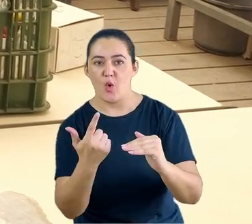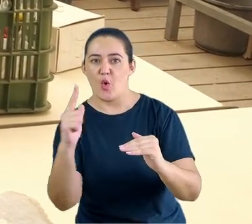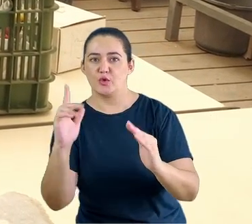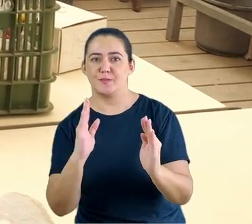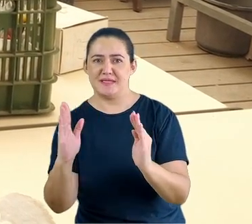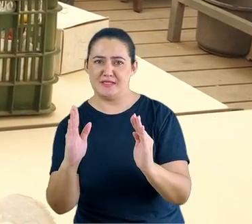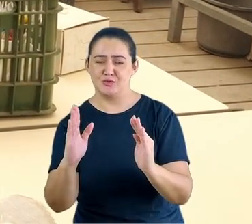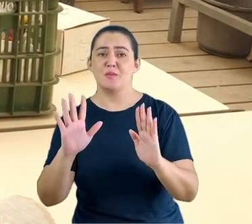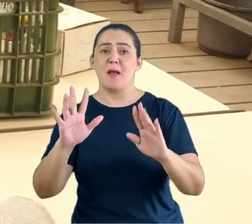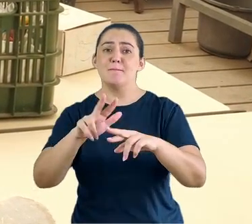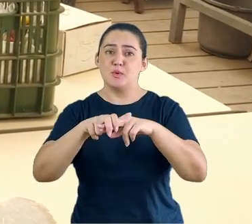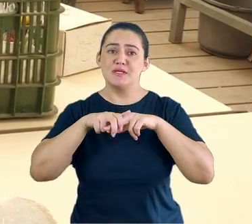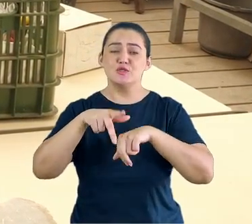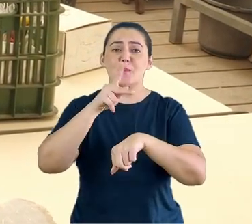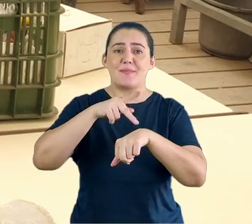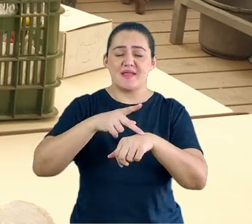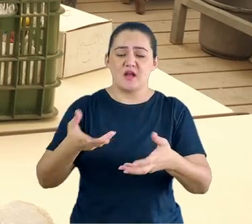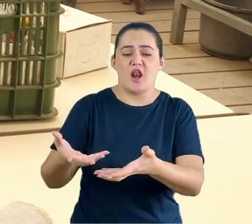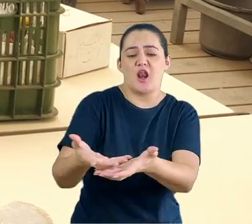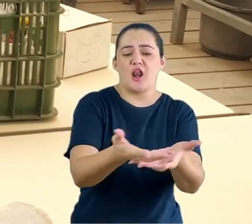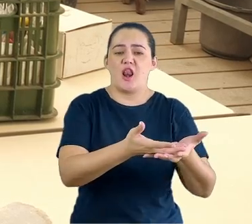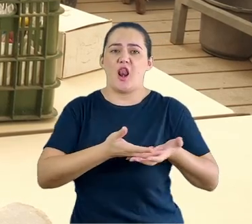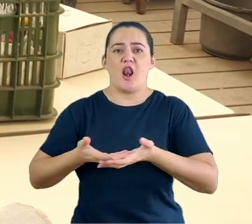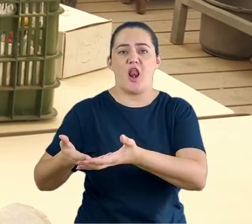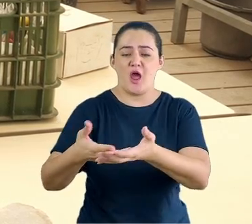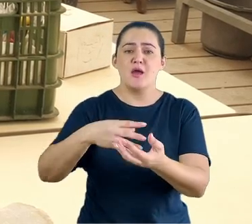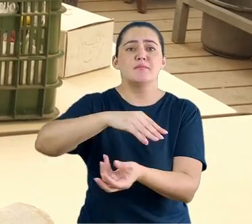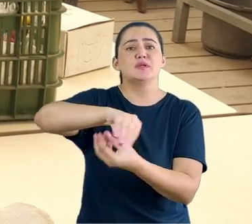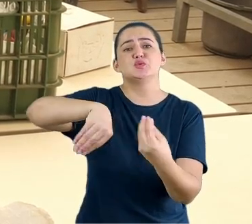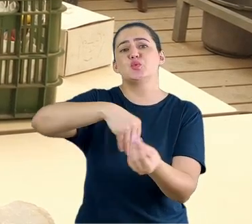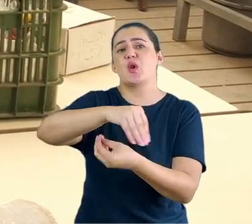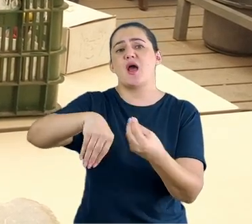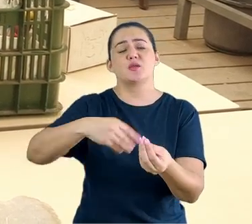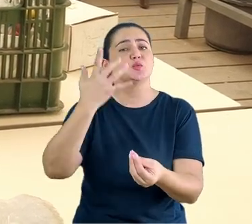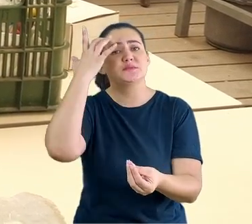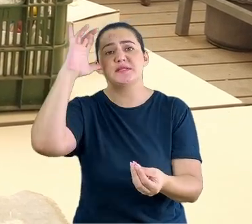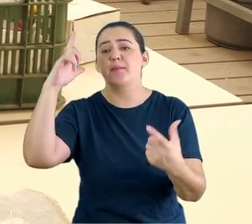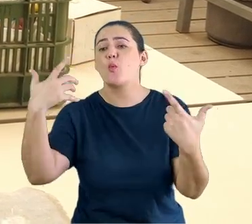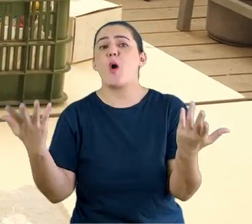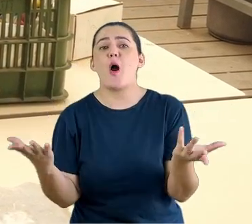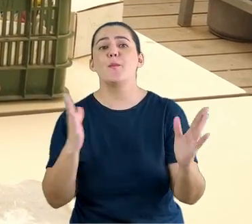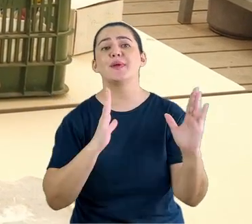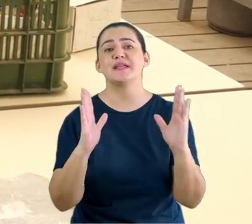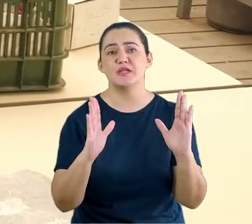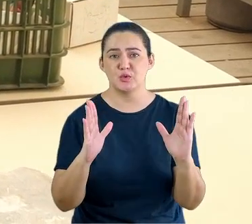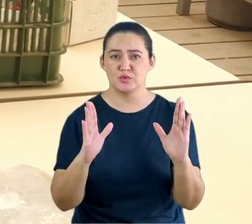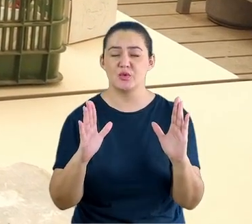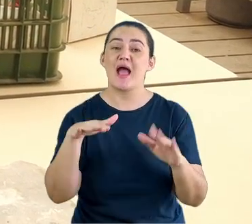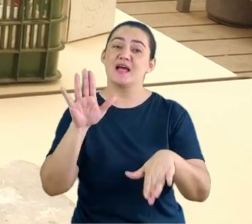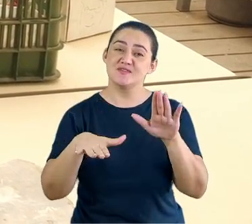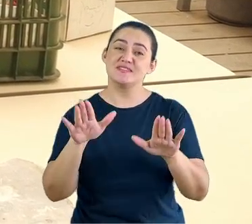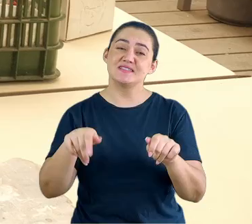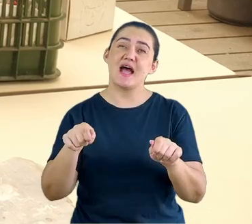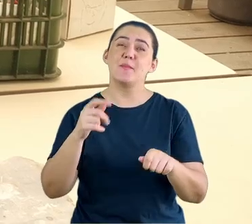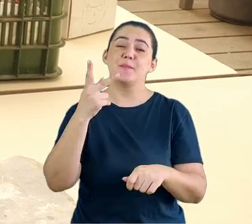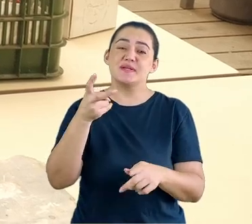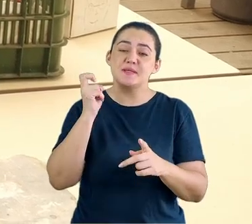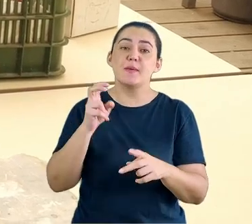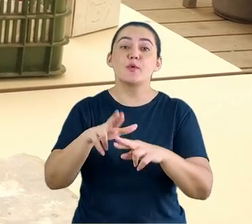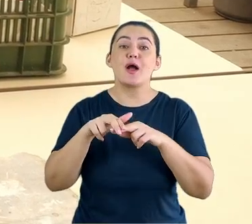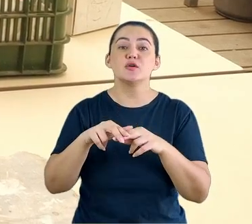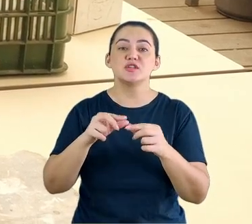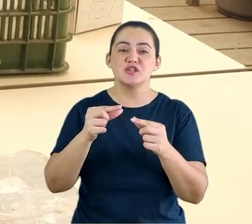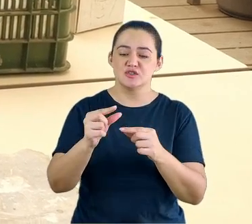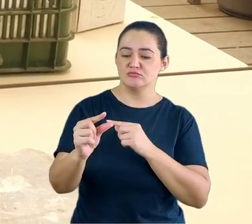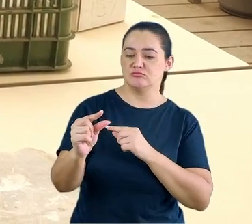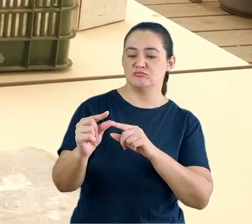tudo misturado. Então, algumas peças a gente consegue saber de que período é pelo formato dela. Seria mais ou menos como a